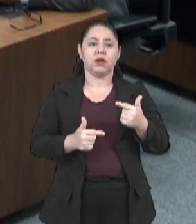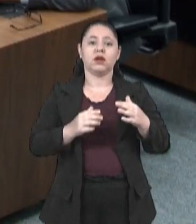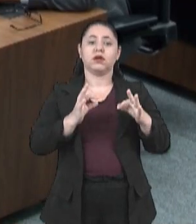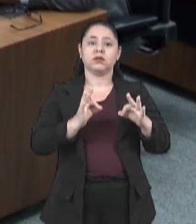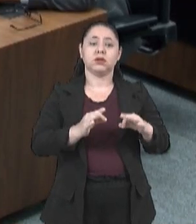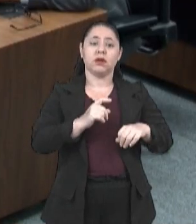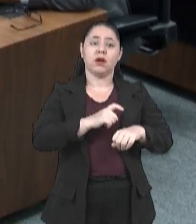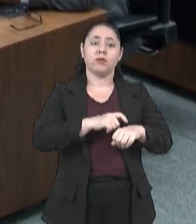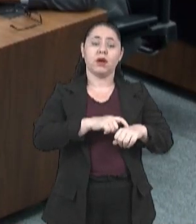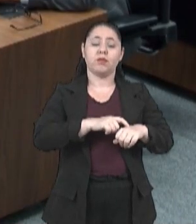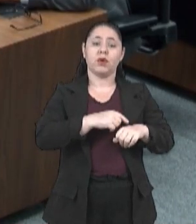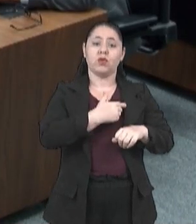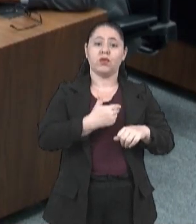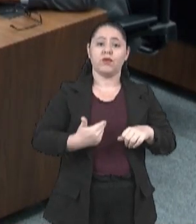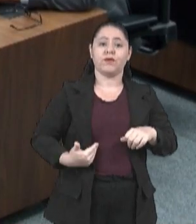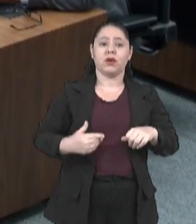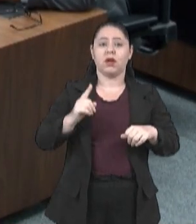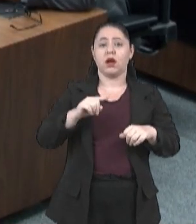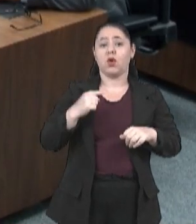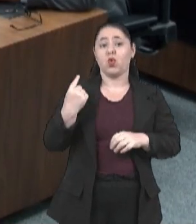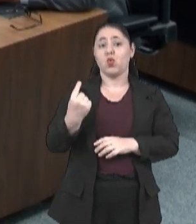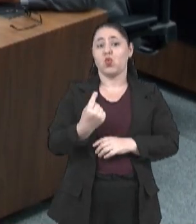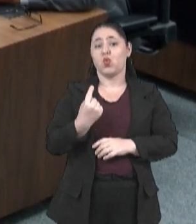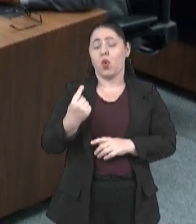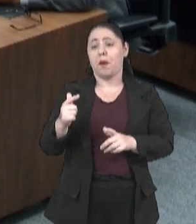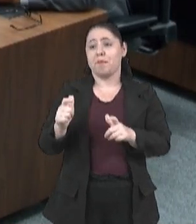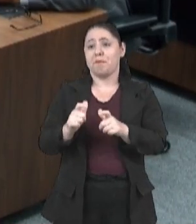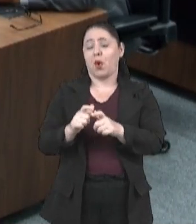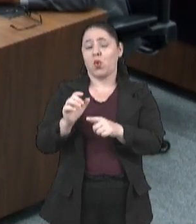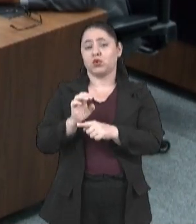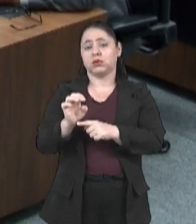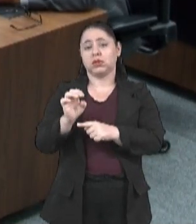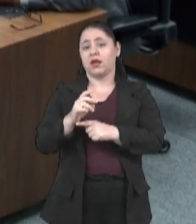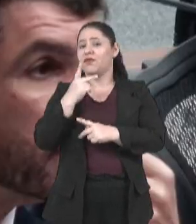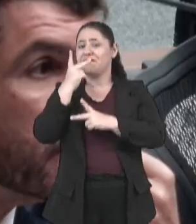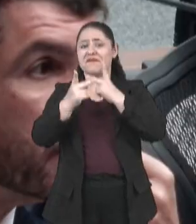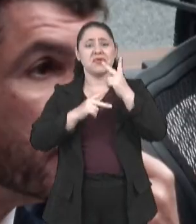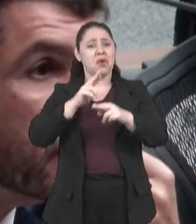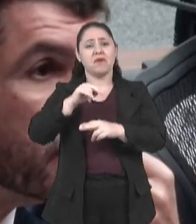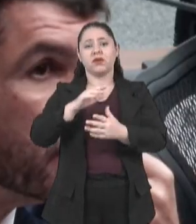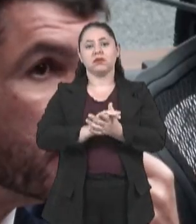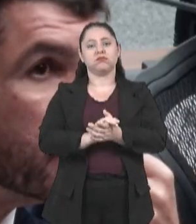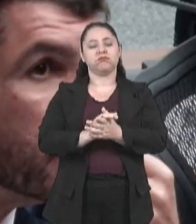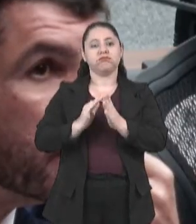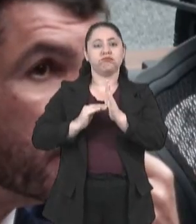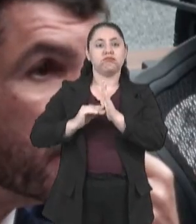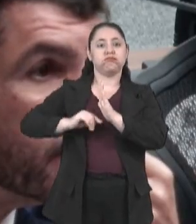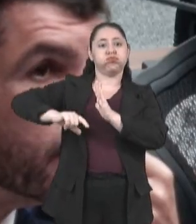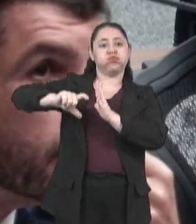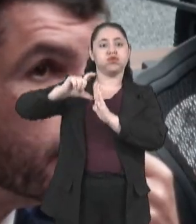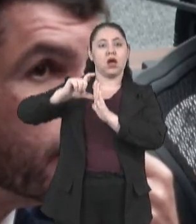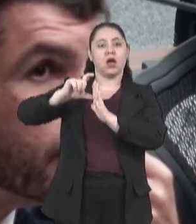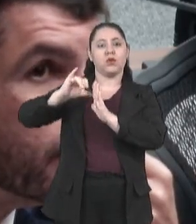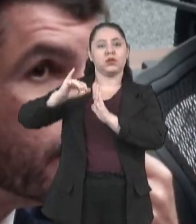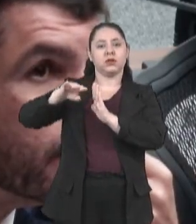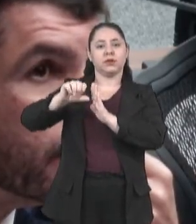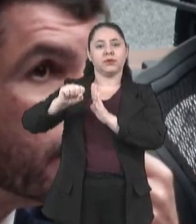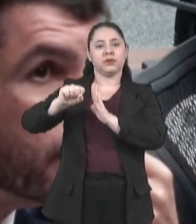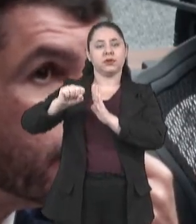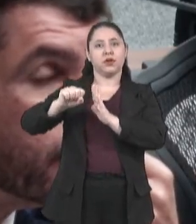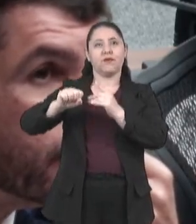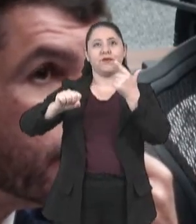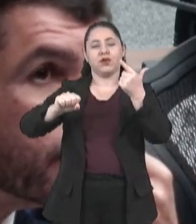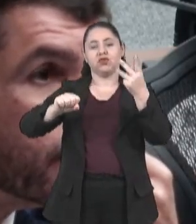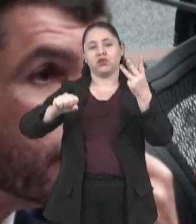correta à época do governador. Ele foi um dos poucos estados, isso nunca se fala, que não aumentou a alíquota modal. Tem estado que tem